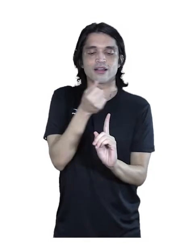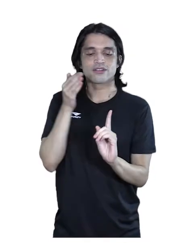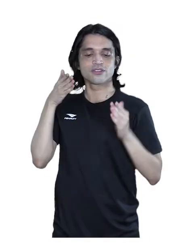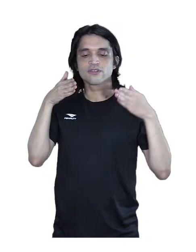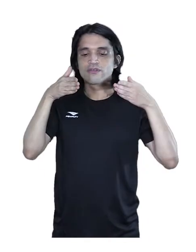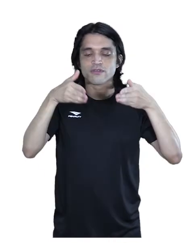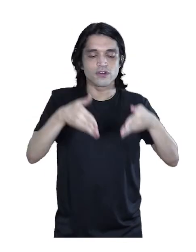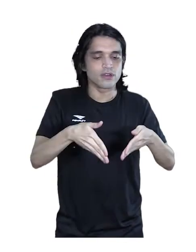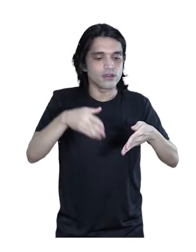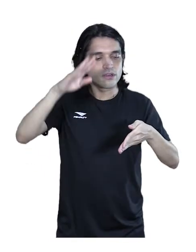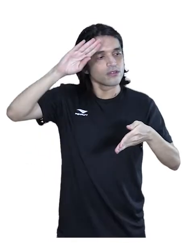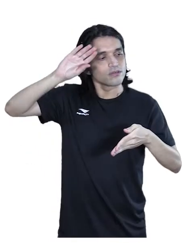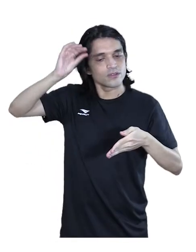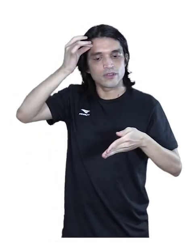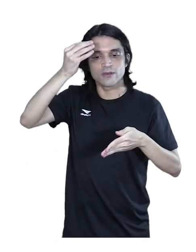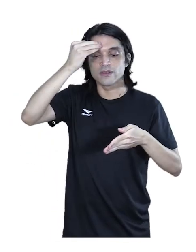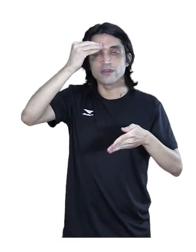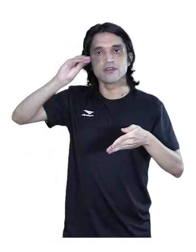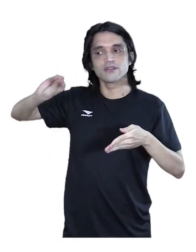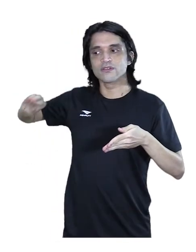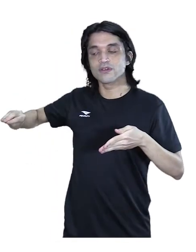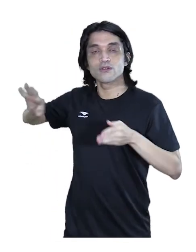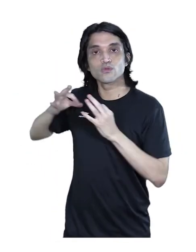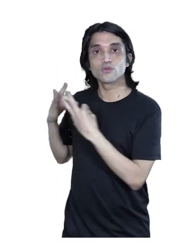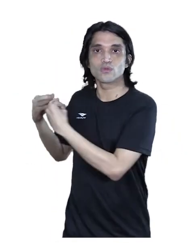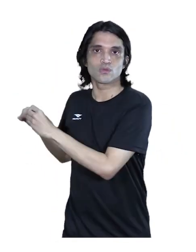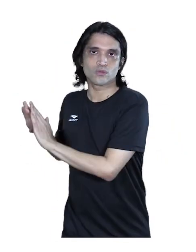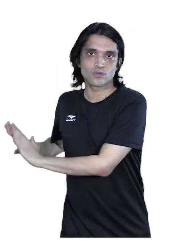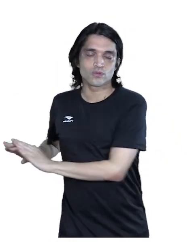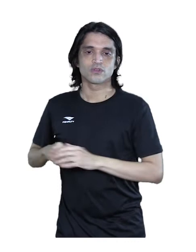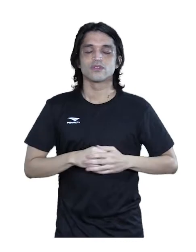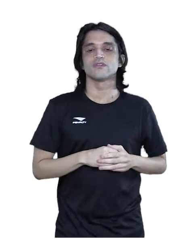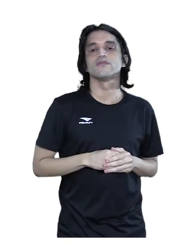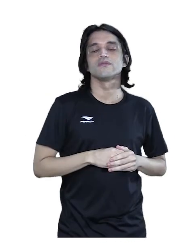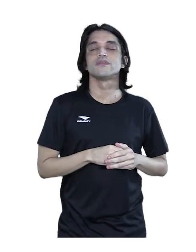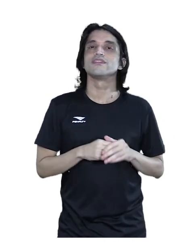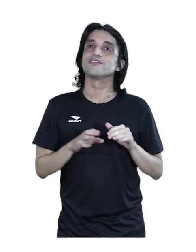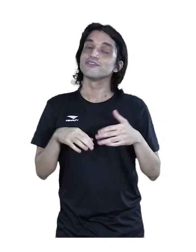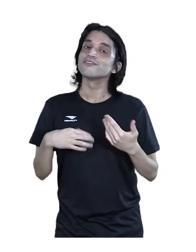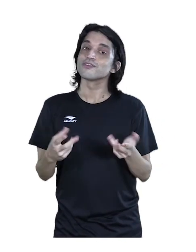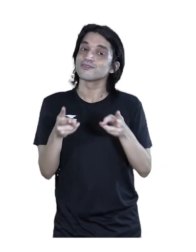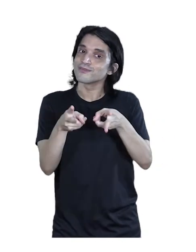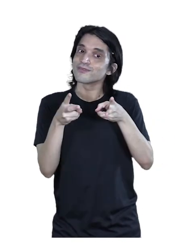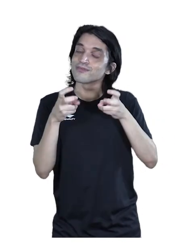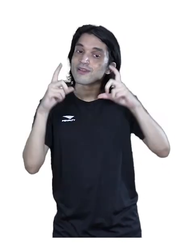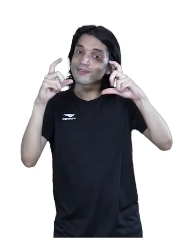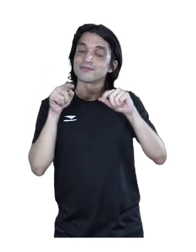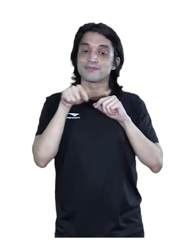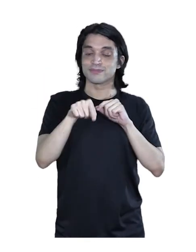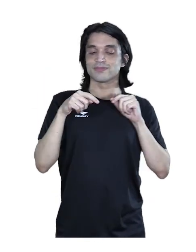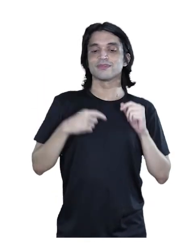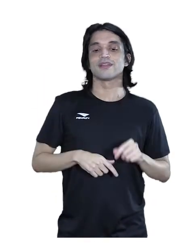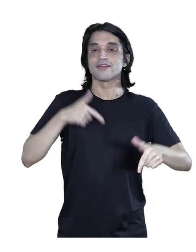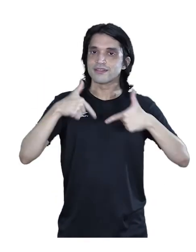está acontecendo. Percebemos esse distanciamento nos versos: a trabalhar, longe de tudo,